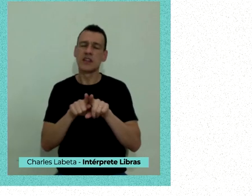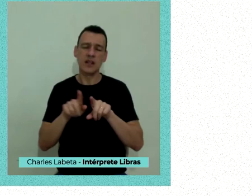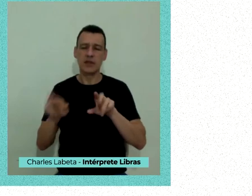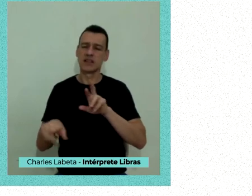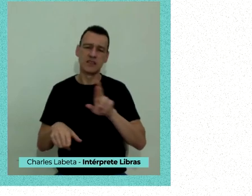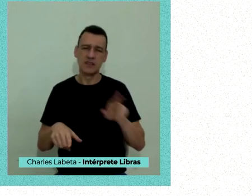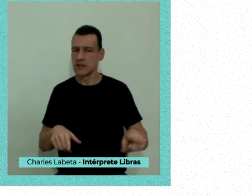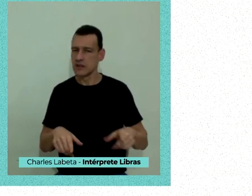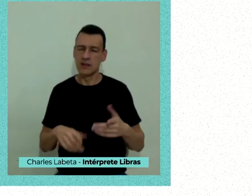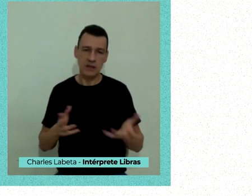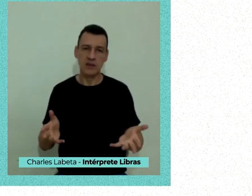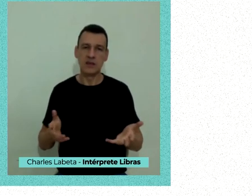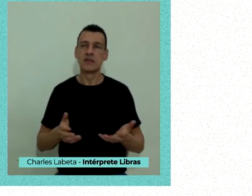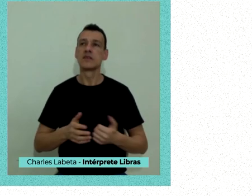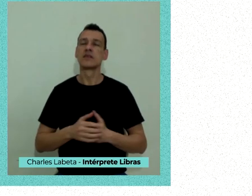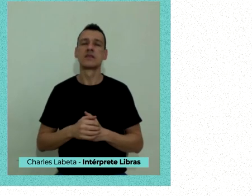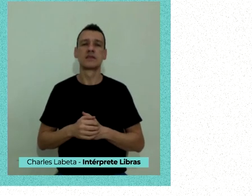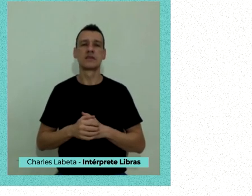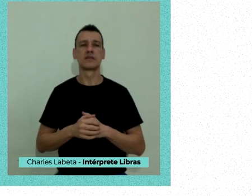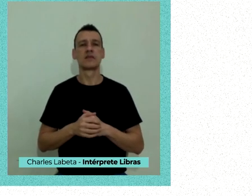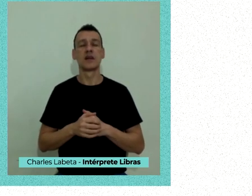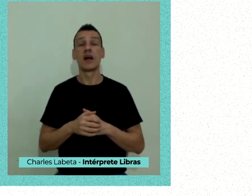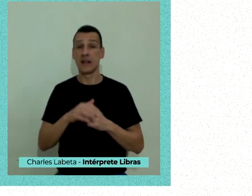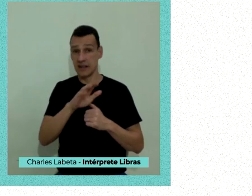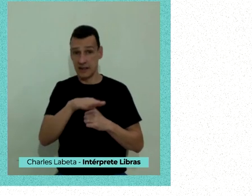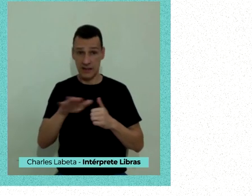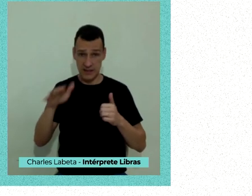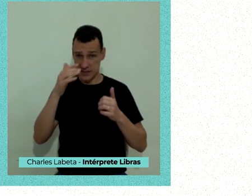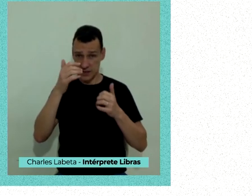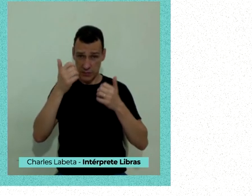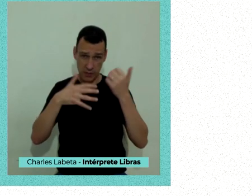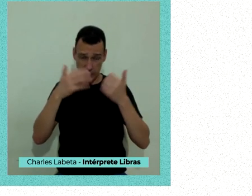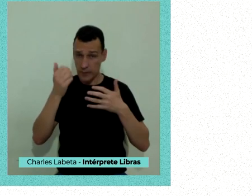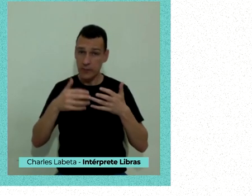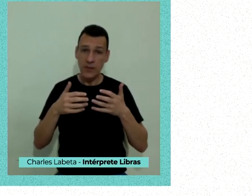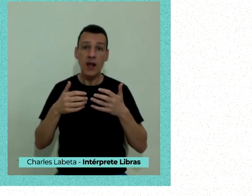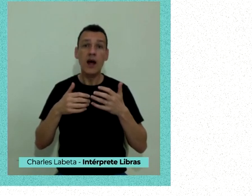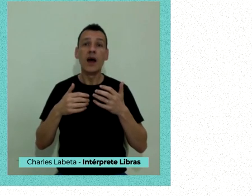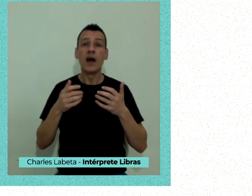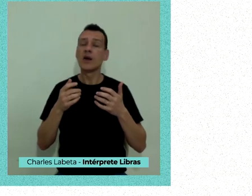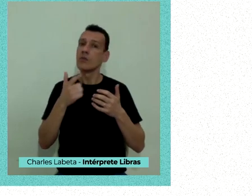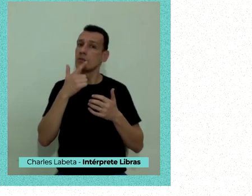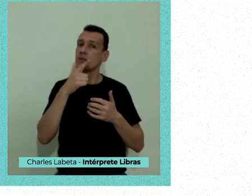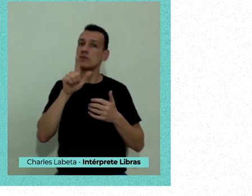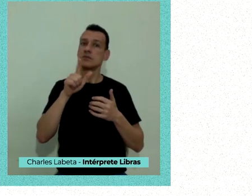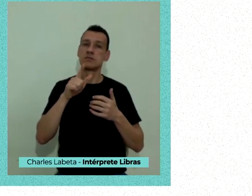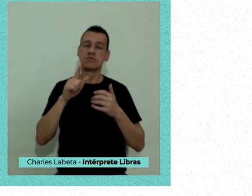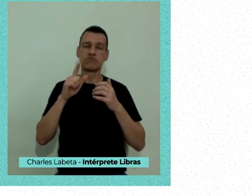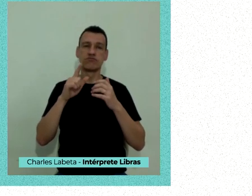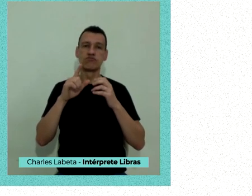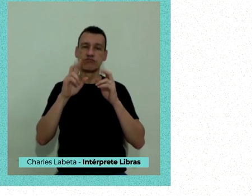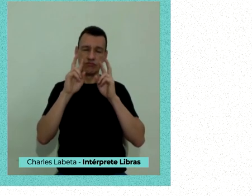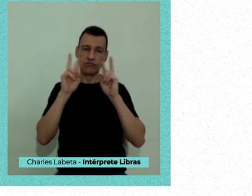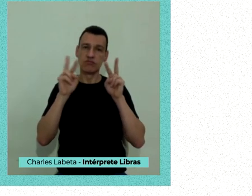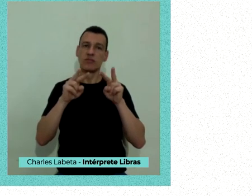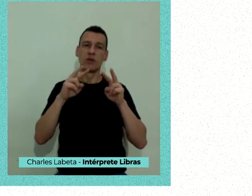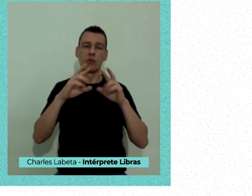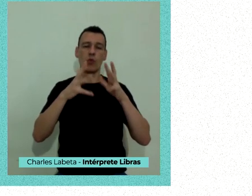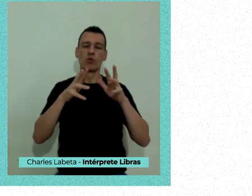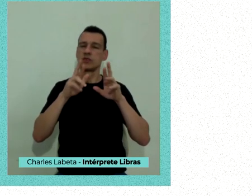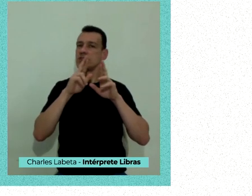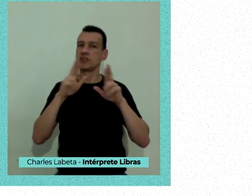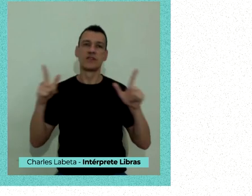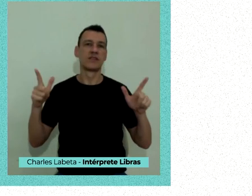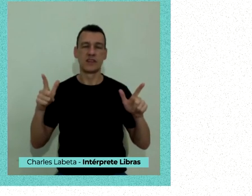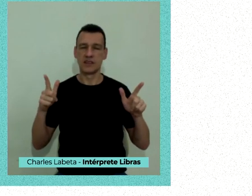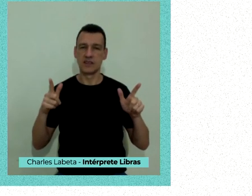mostradas e com as suas narrativas, elas têm uma visão bem crítica em relação ao mundo, mas nem sempre a grande